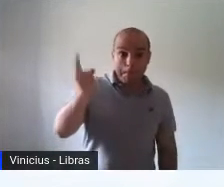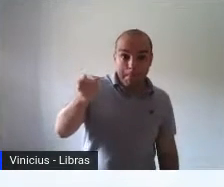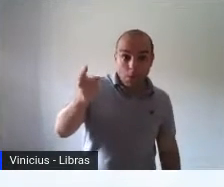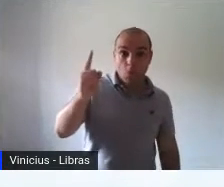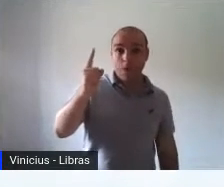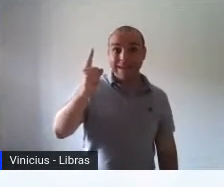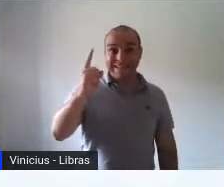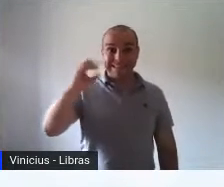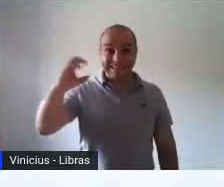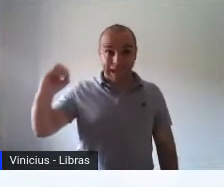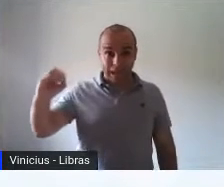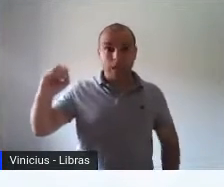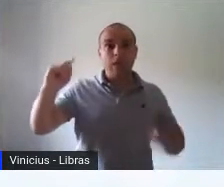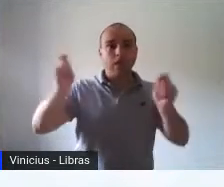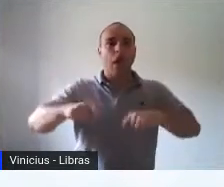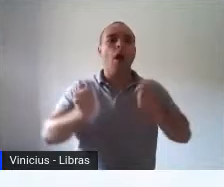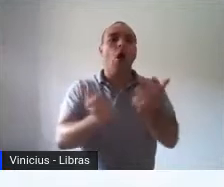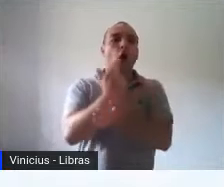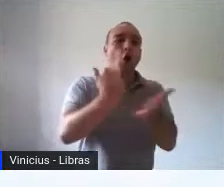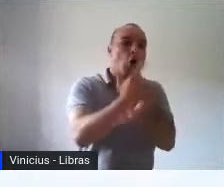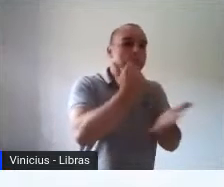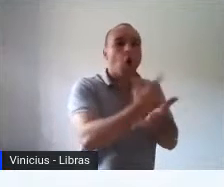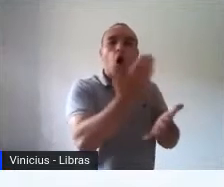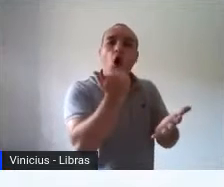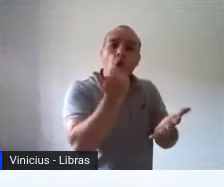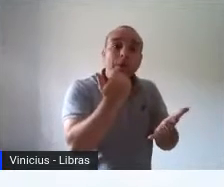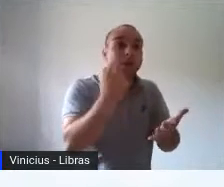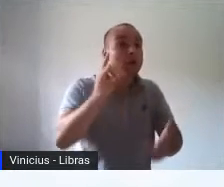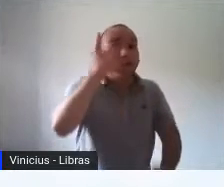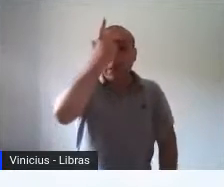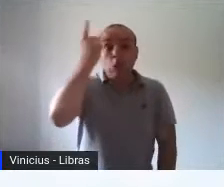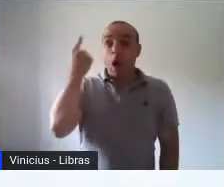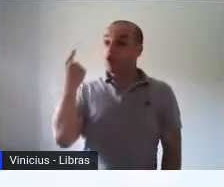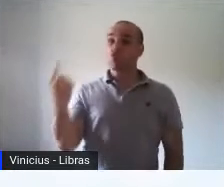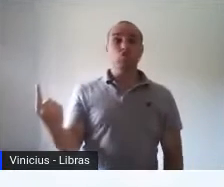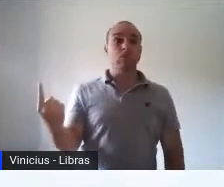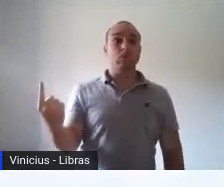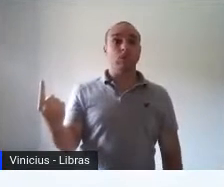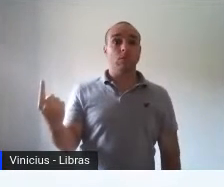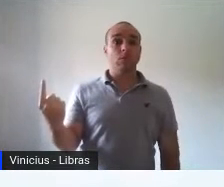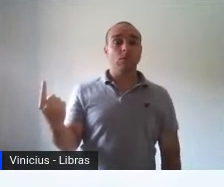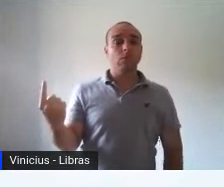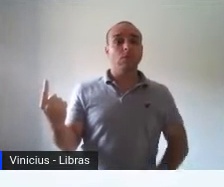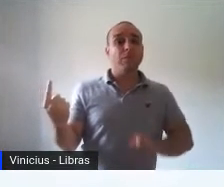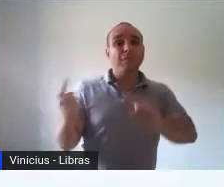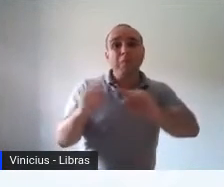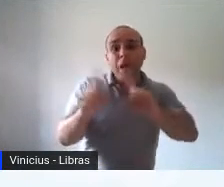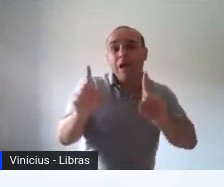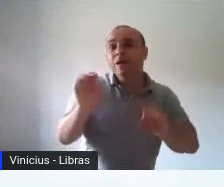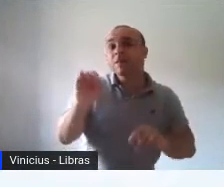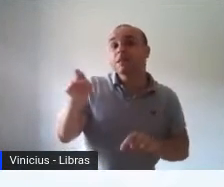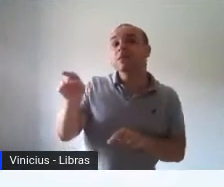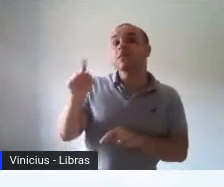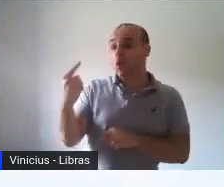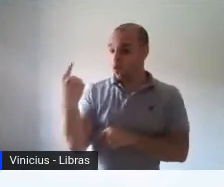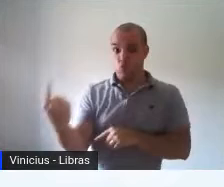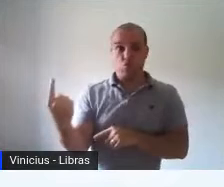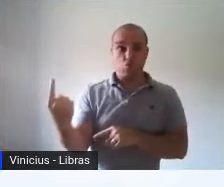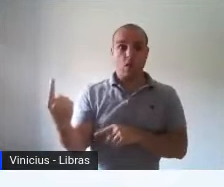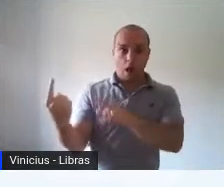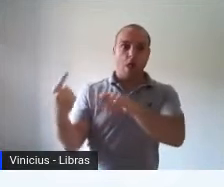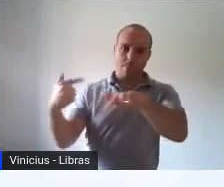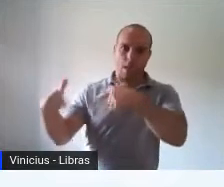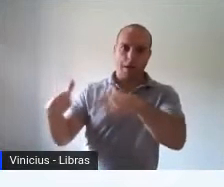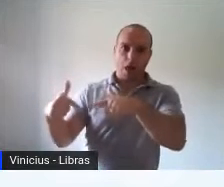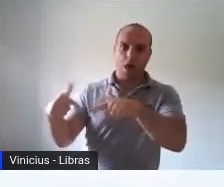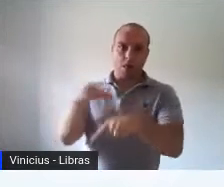para sobreviver. Então, a importância dessa discussão de ter uma política clara de valorização do salário mínimo e que isso gera um